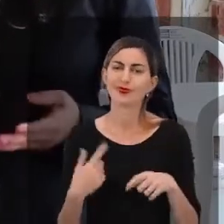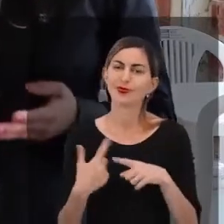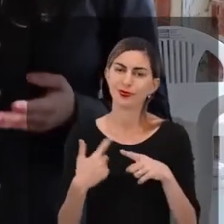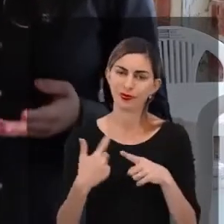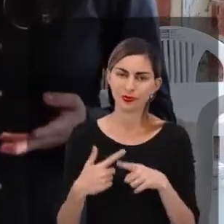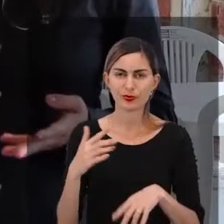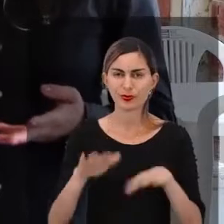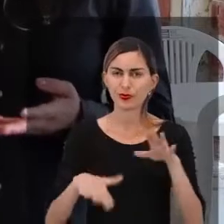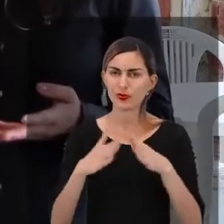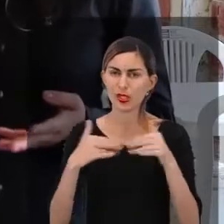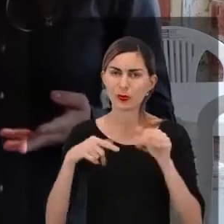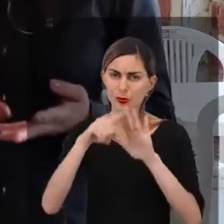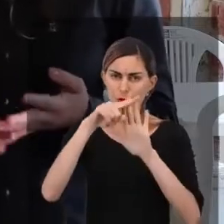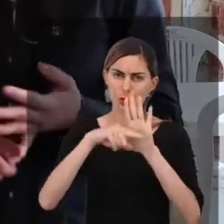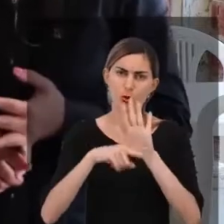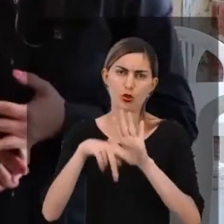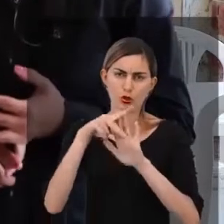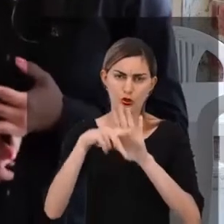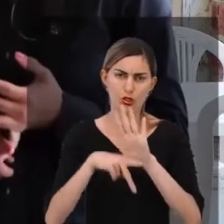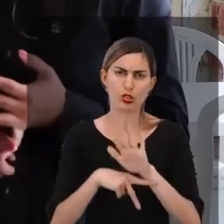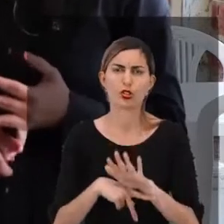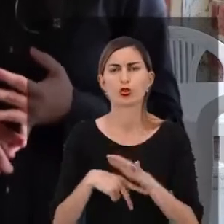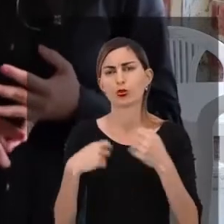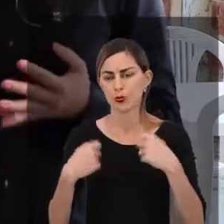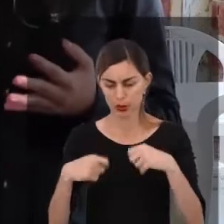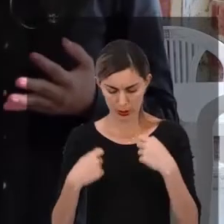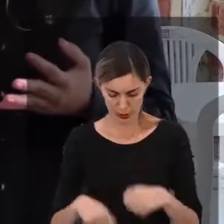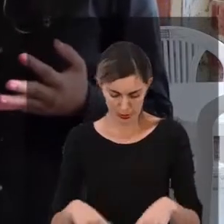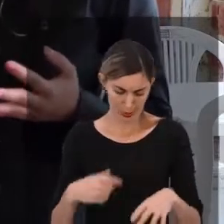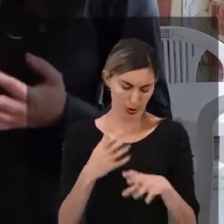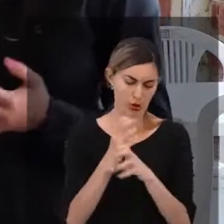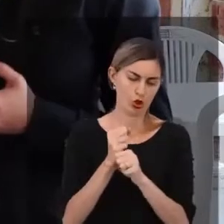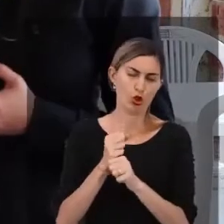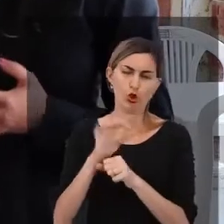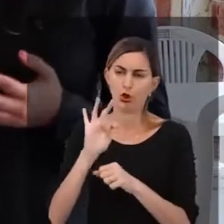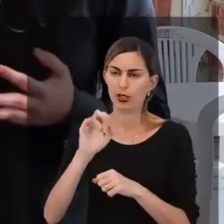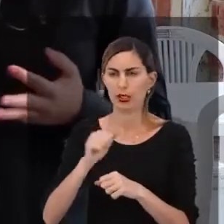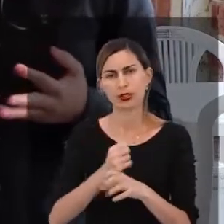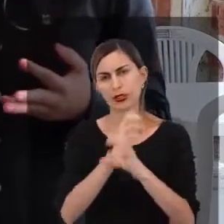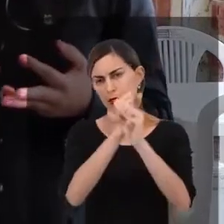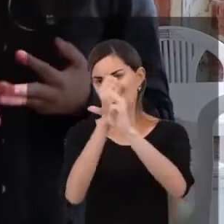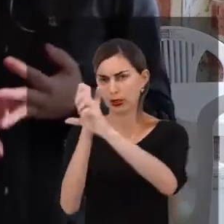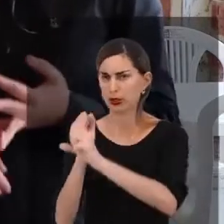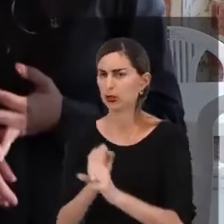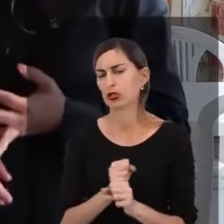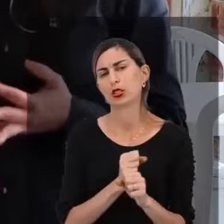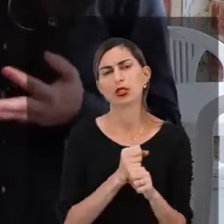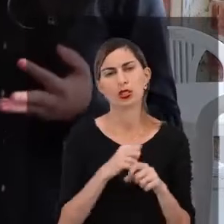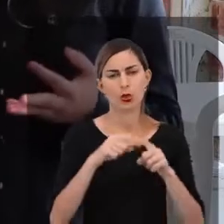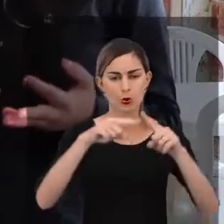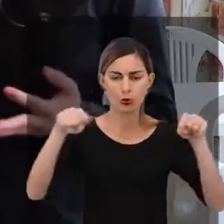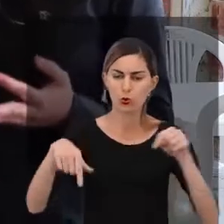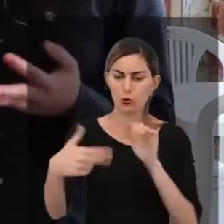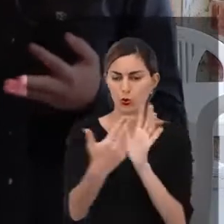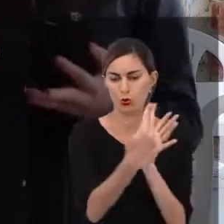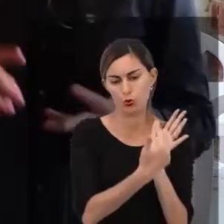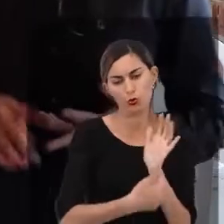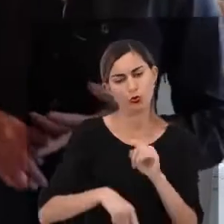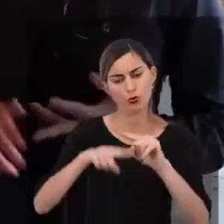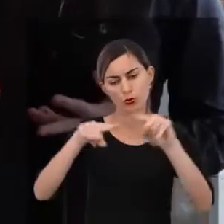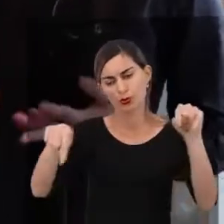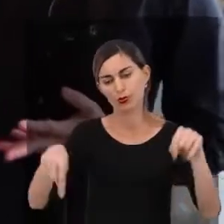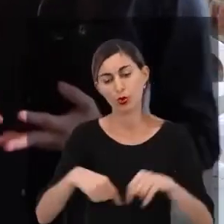porque muitas vezes você pede projetos, né, que tem que ir para cotação, tem que fazer orçamento. Ler uma planta, né,